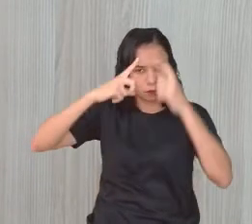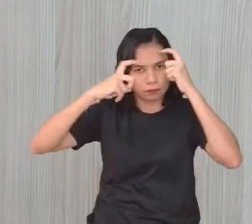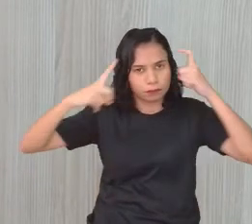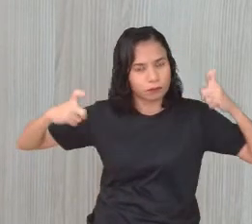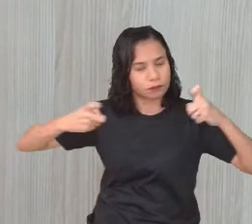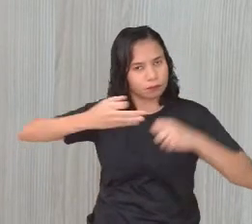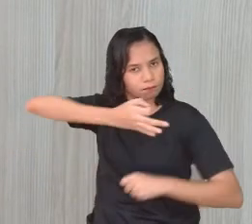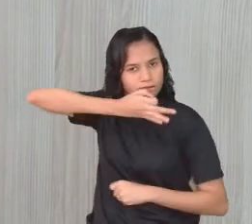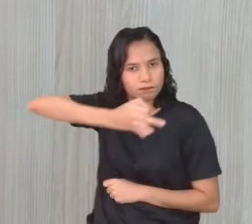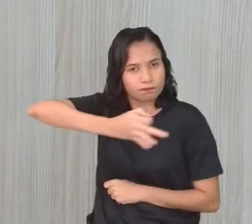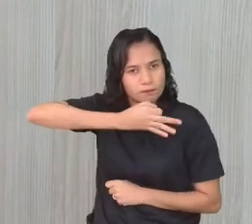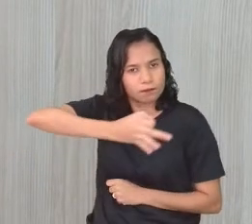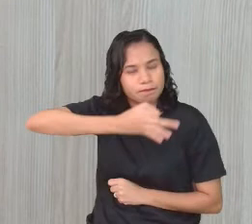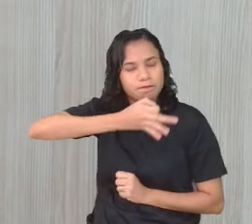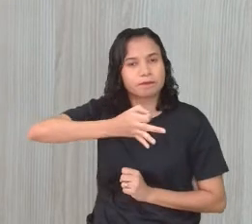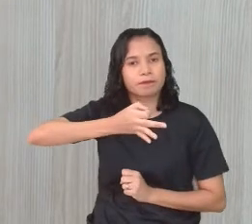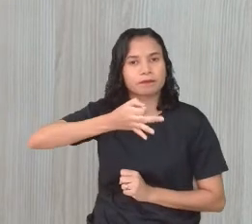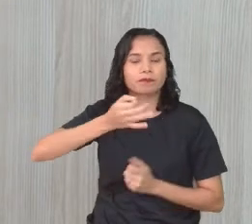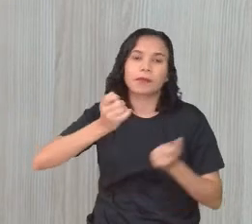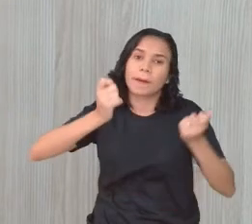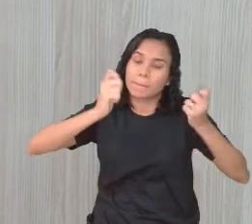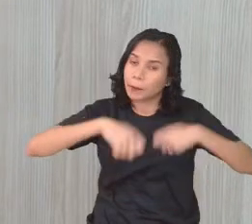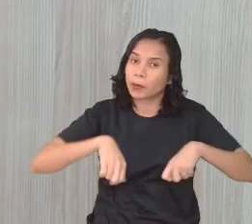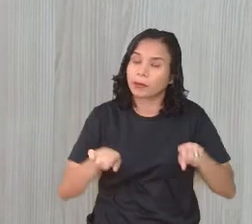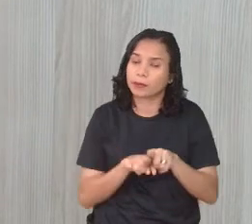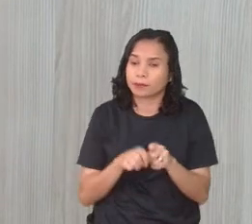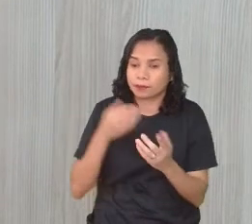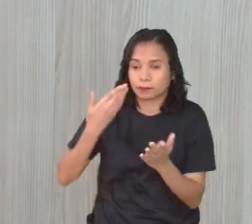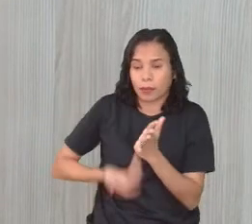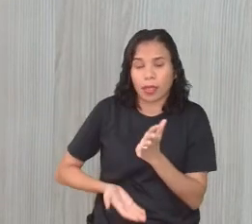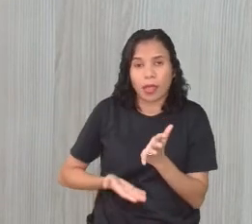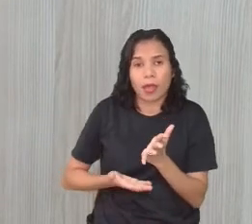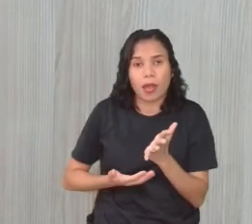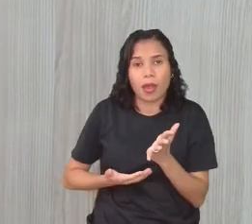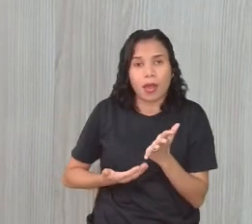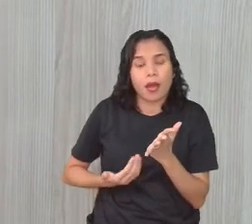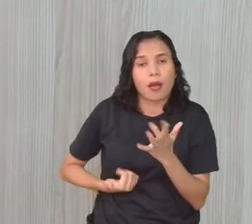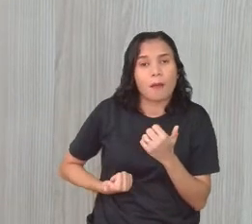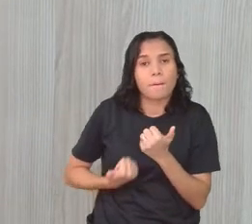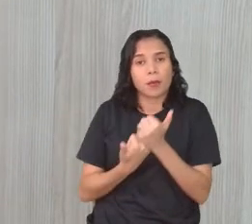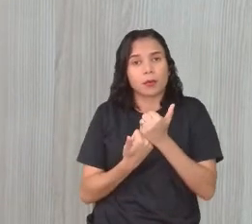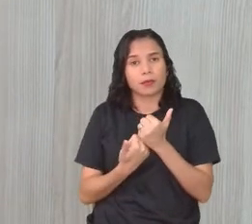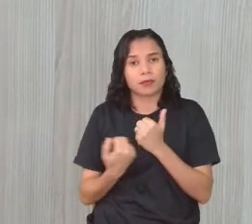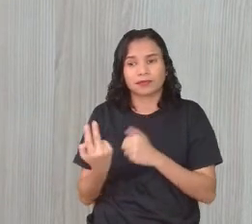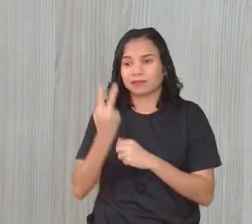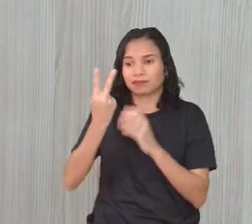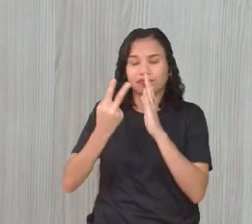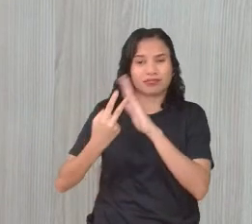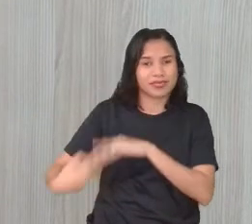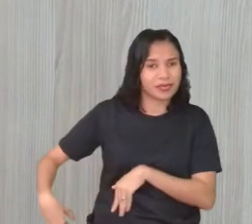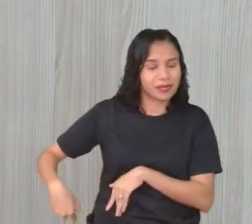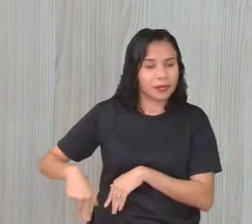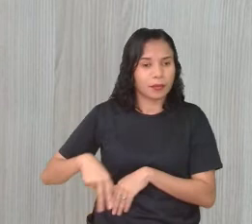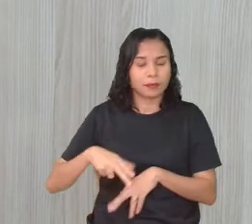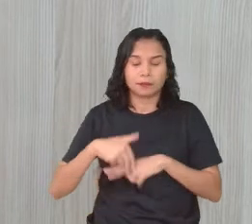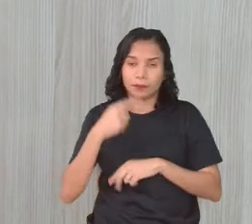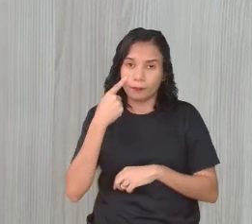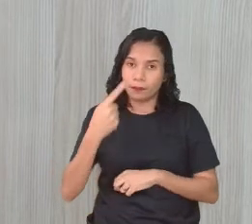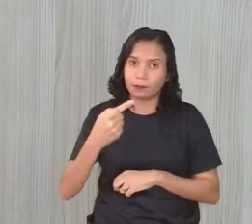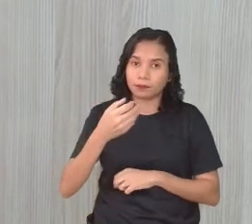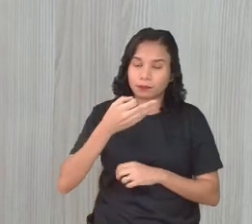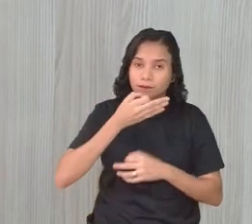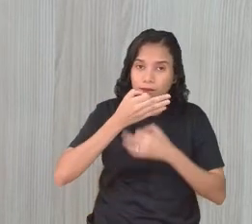na hora de demonstrar meu argumento, pode inclusive fazer com que ele nem seja validado. Então, assim, um